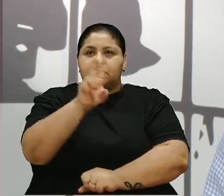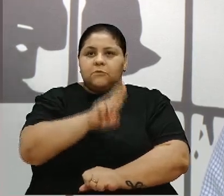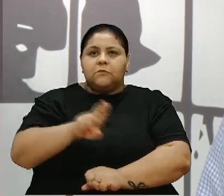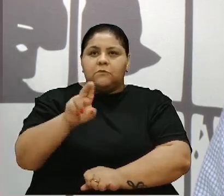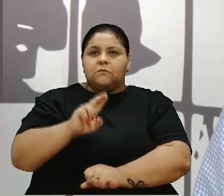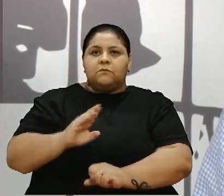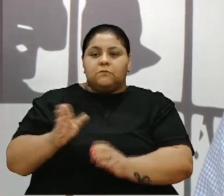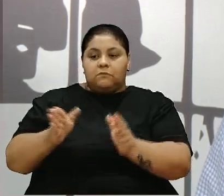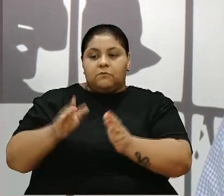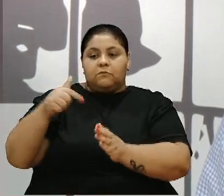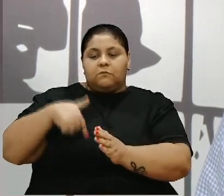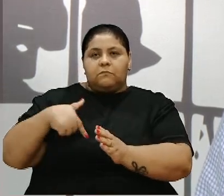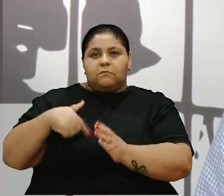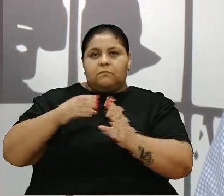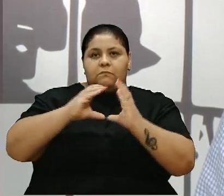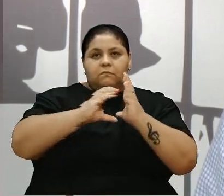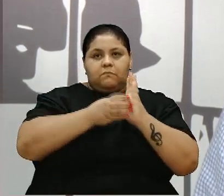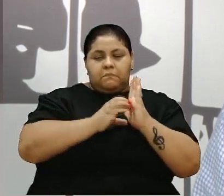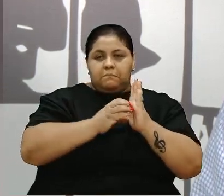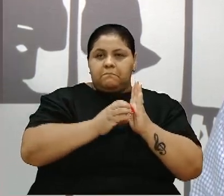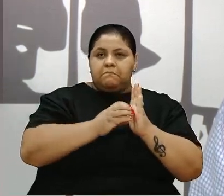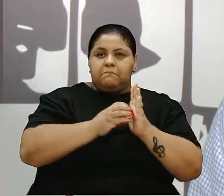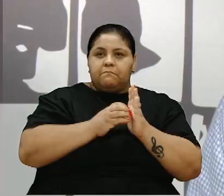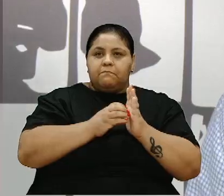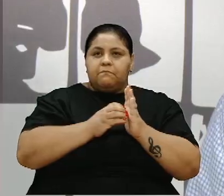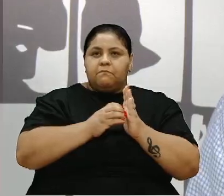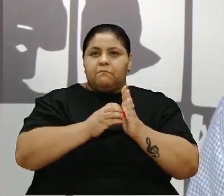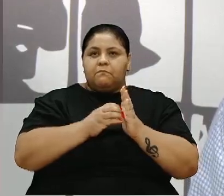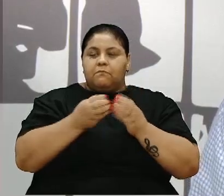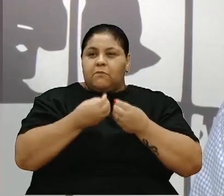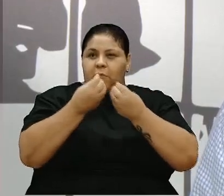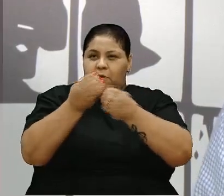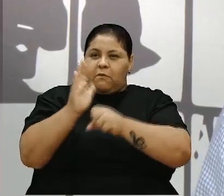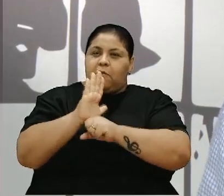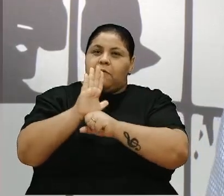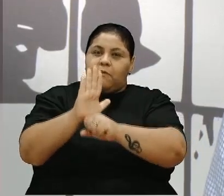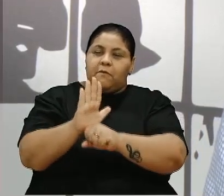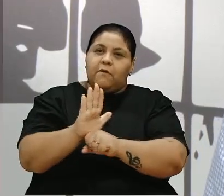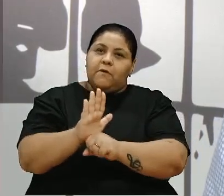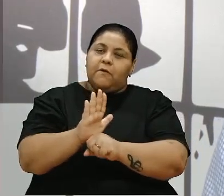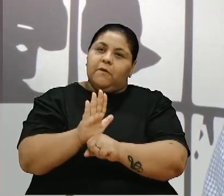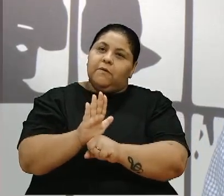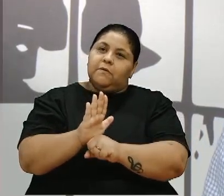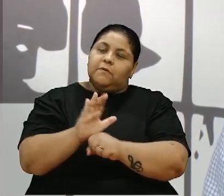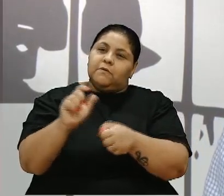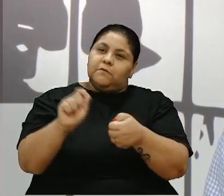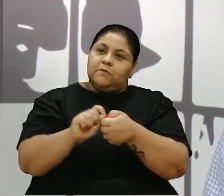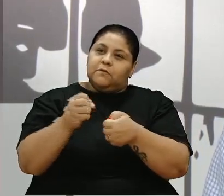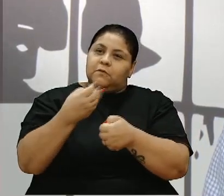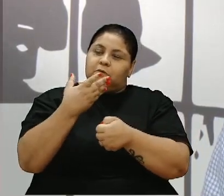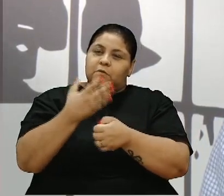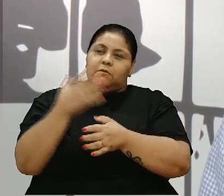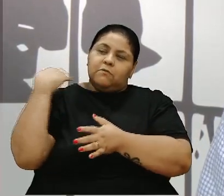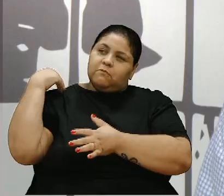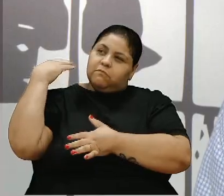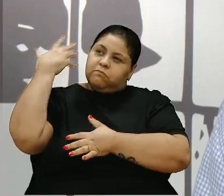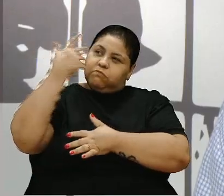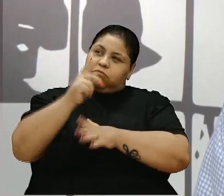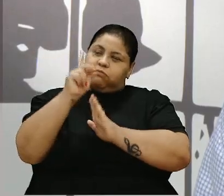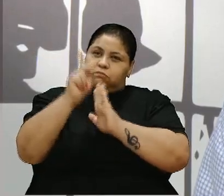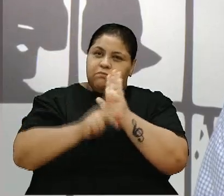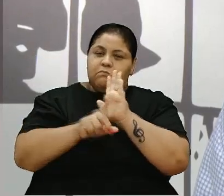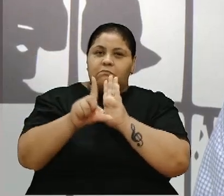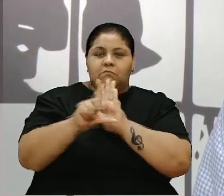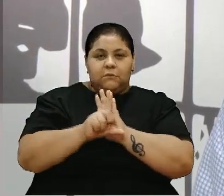mandato do meu partido, o Partido Socialista Brasileiro, dar uma boa contribuição aí para a gente fazer boa revisão desses projetos de lei,